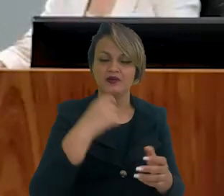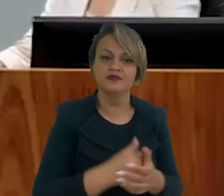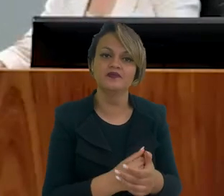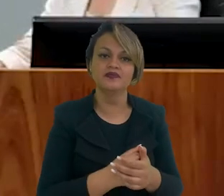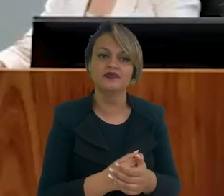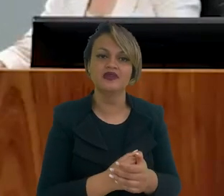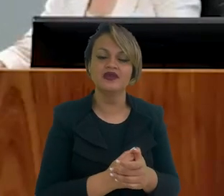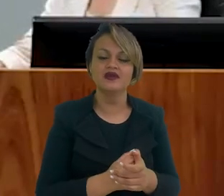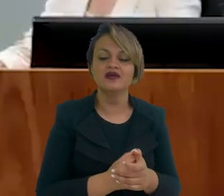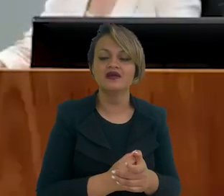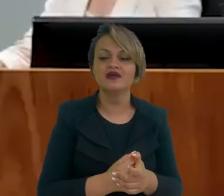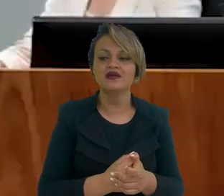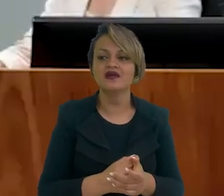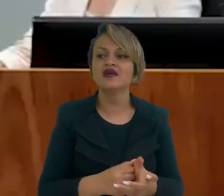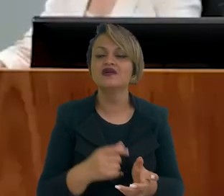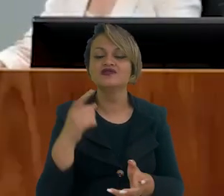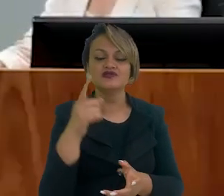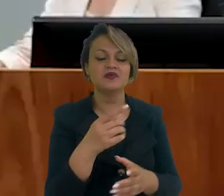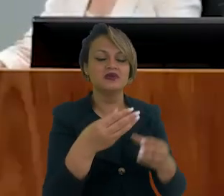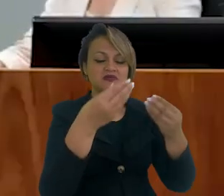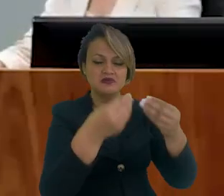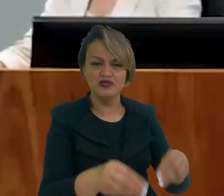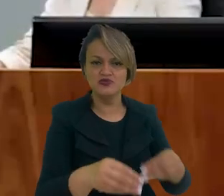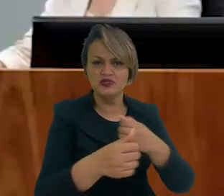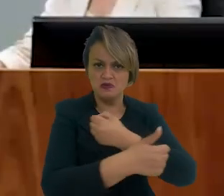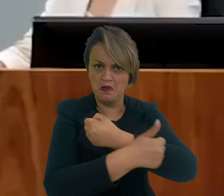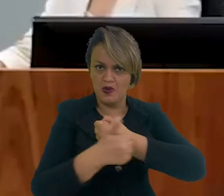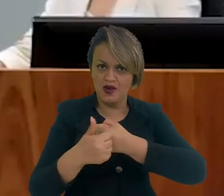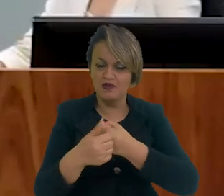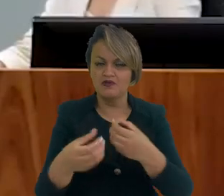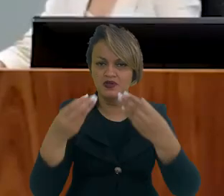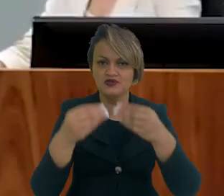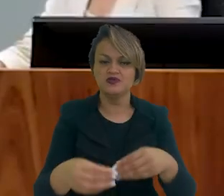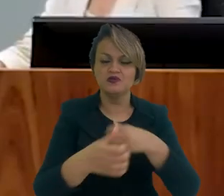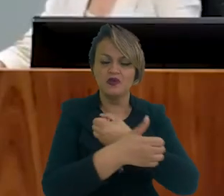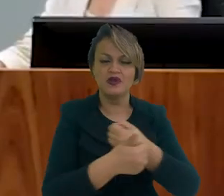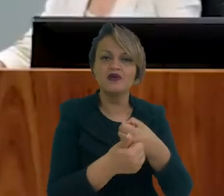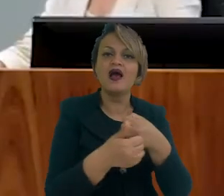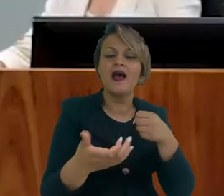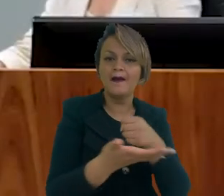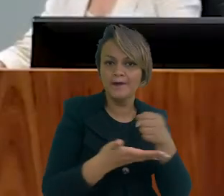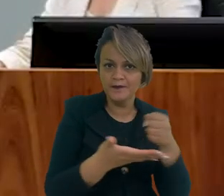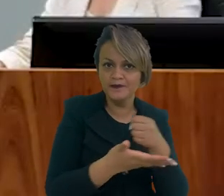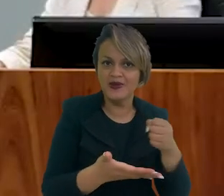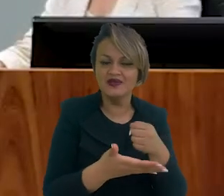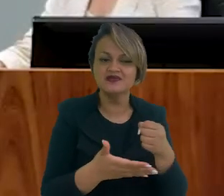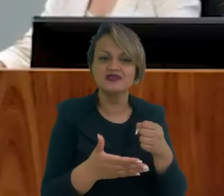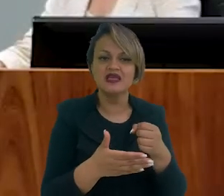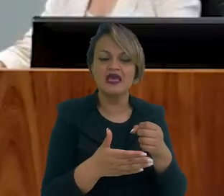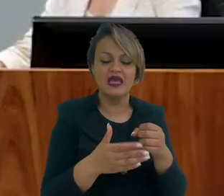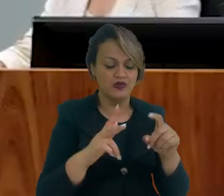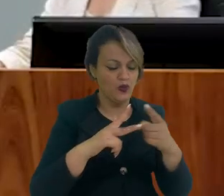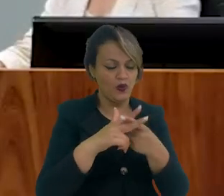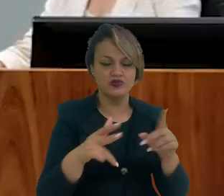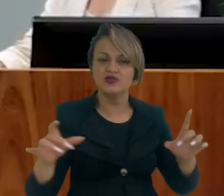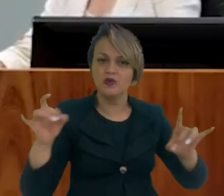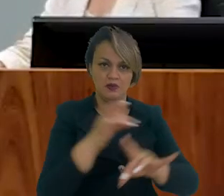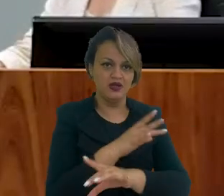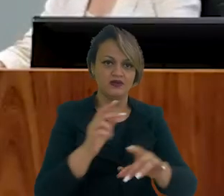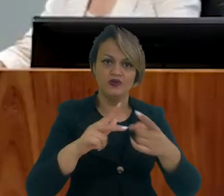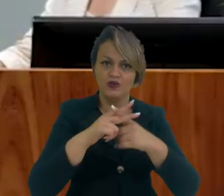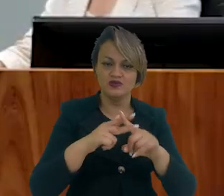É então isso é um primeiro ponto Agora quanto a reparação né do dano moral quer dizer